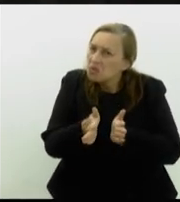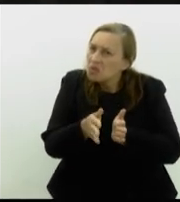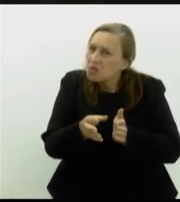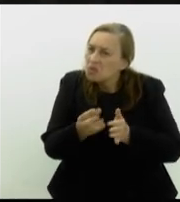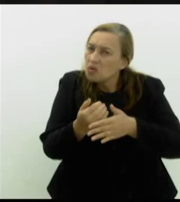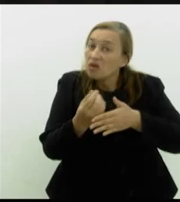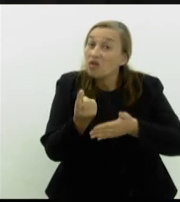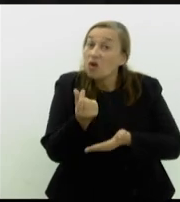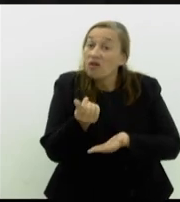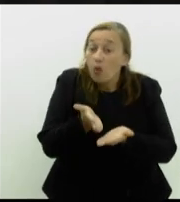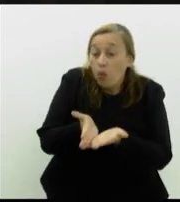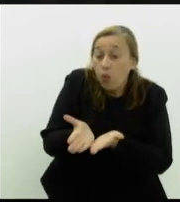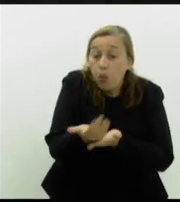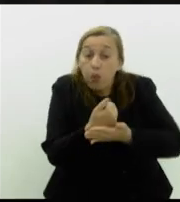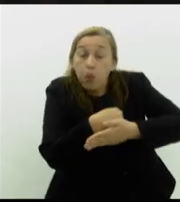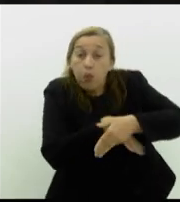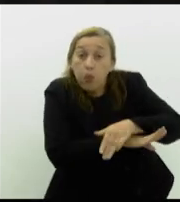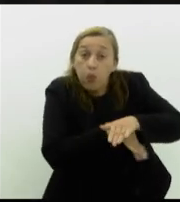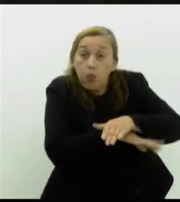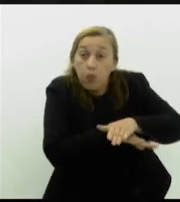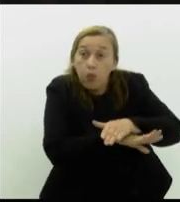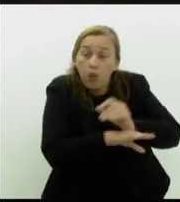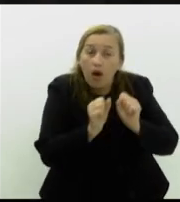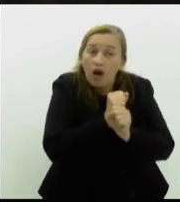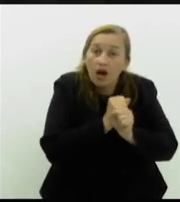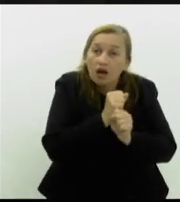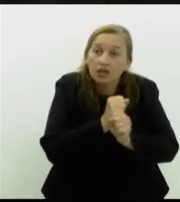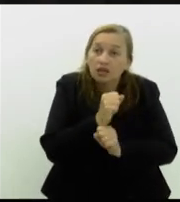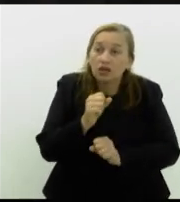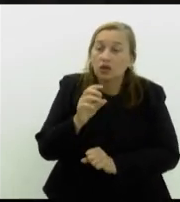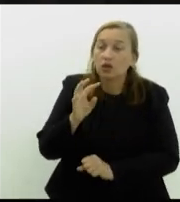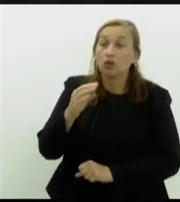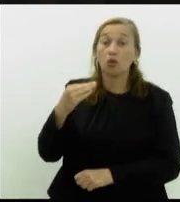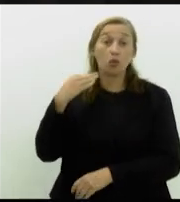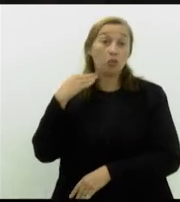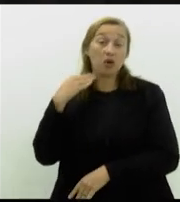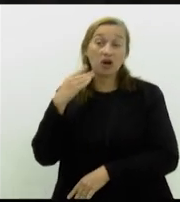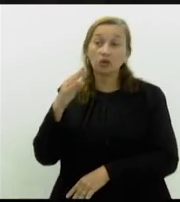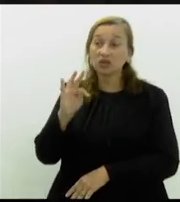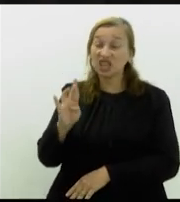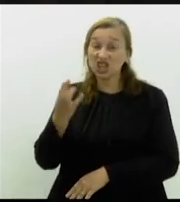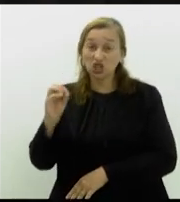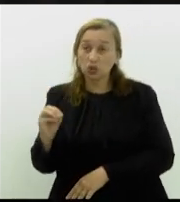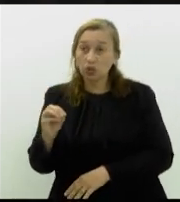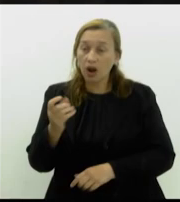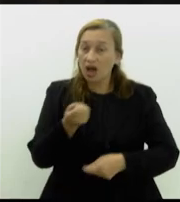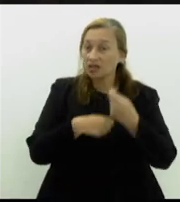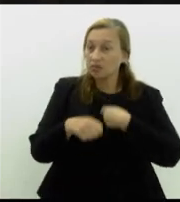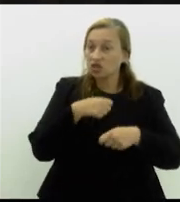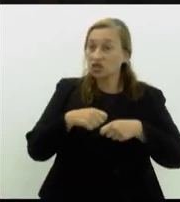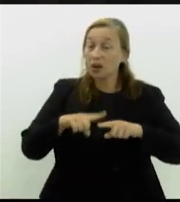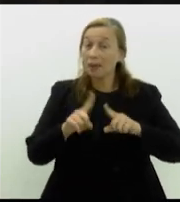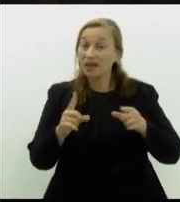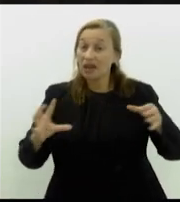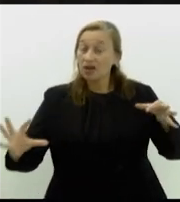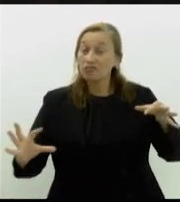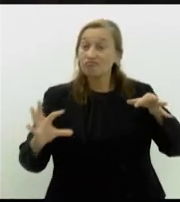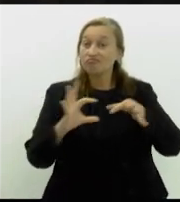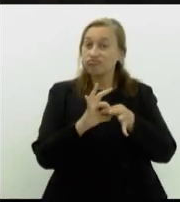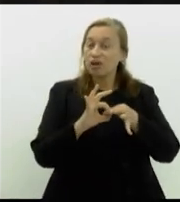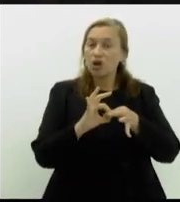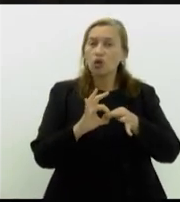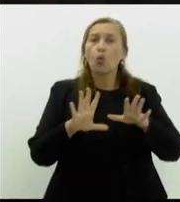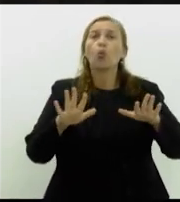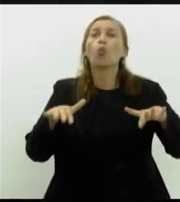acumulando ano a ano, o Tesouro administra, mas é um recurso vinculado. E qual